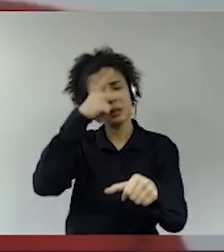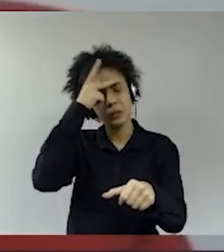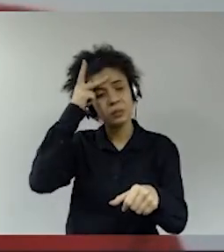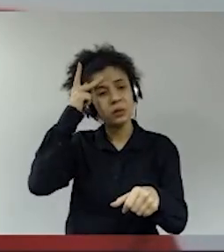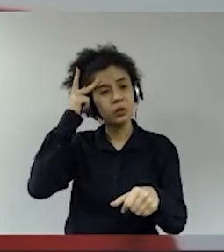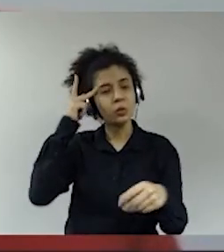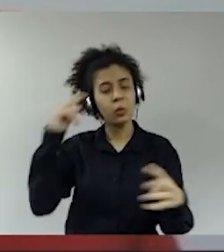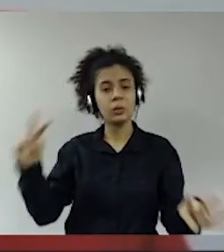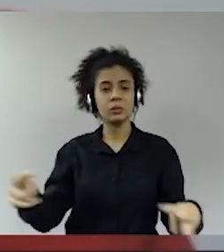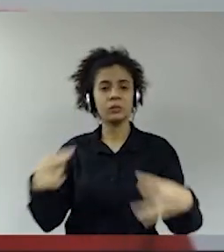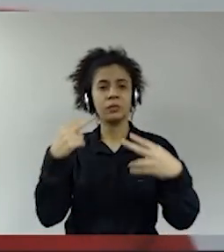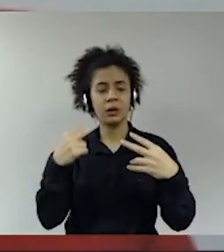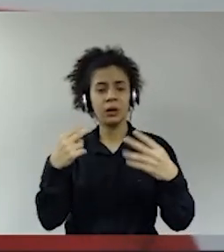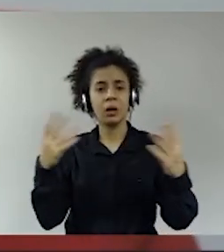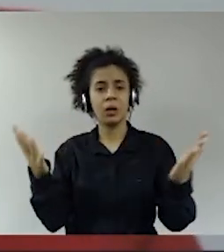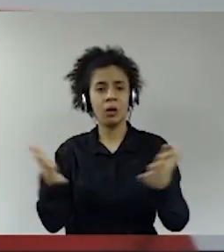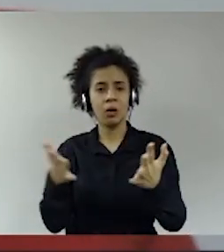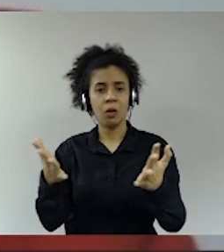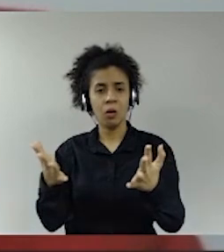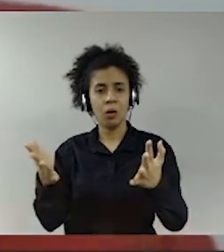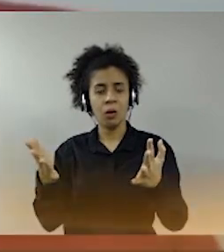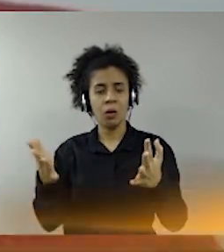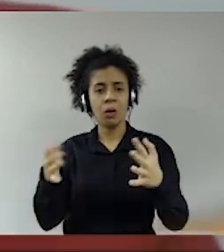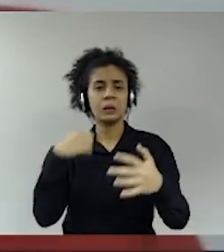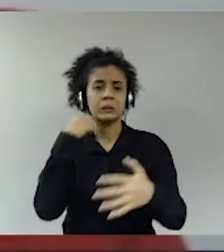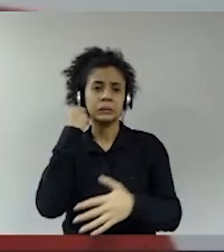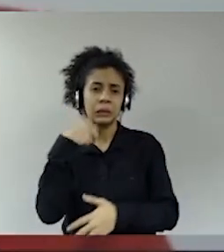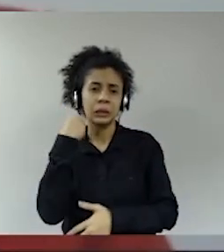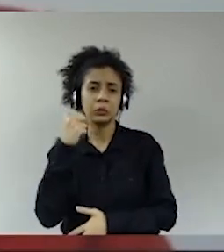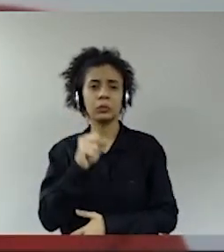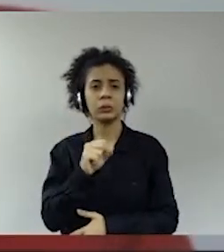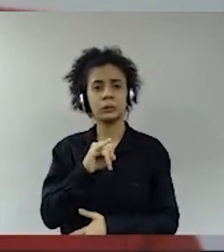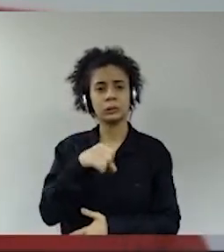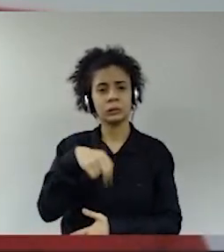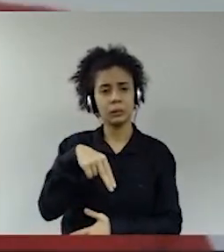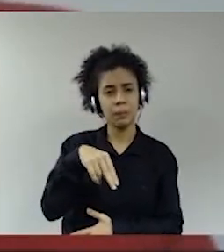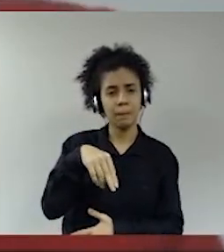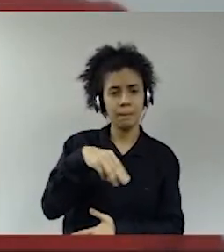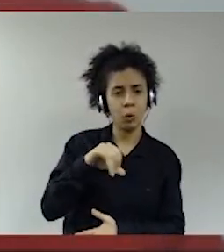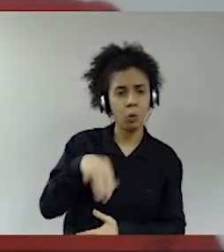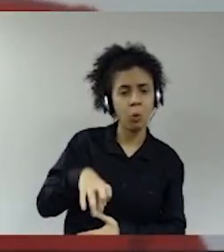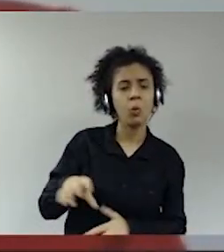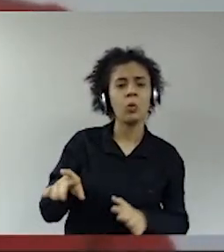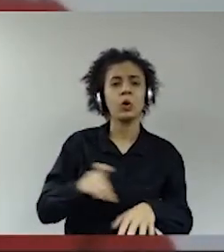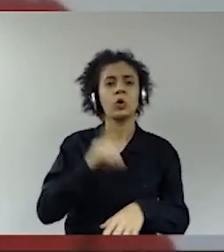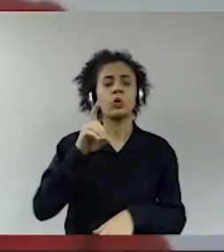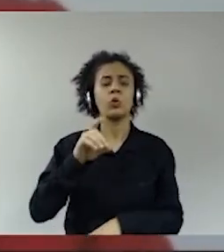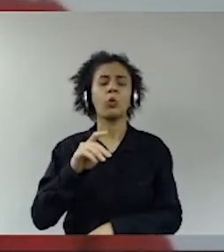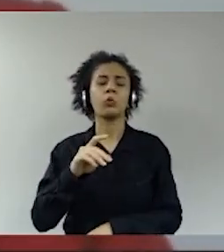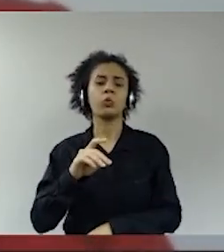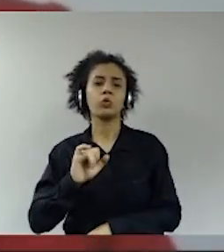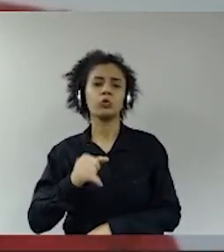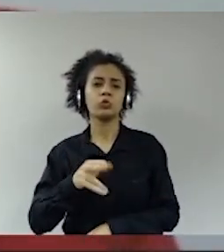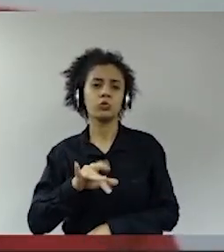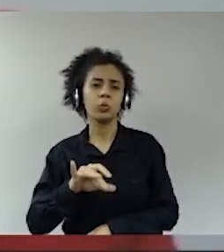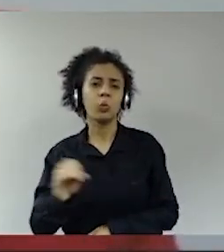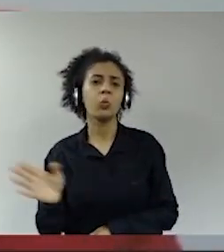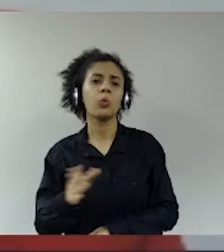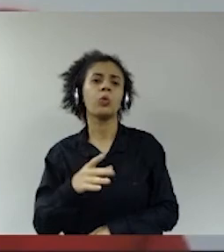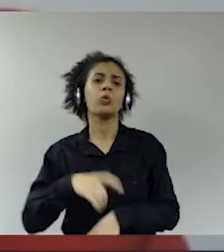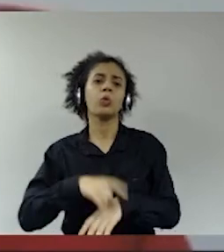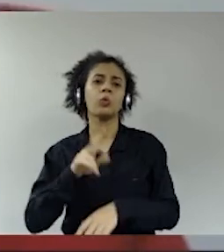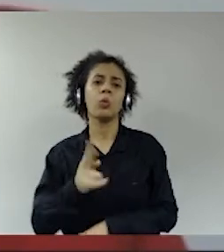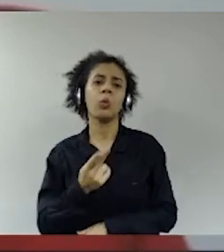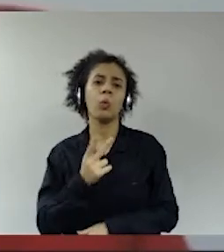pessoas que ouviram, tanto a senadora Simone Tebet, doutor Júlio César de Aguiar, doutor Humberto